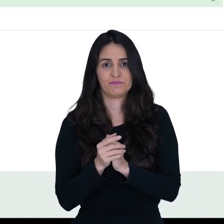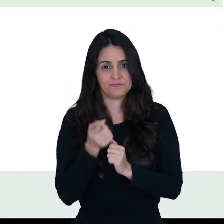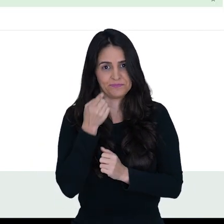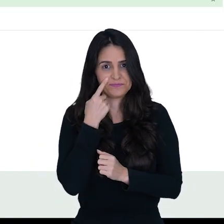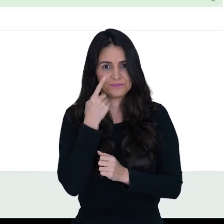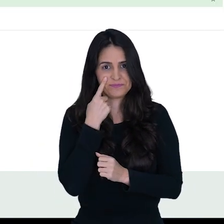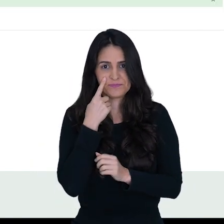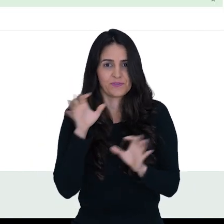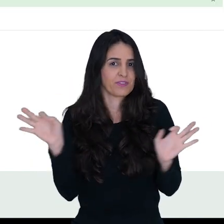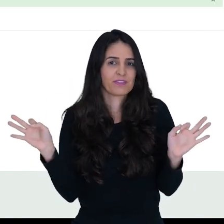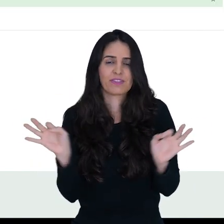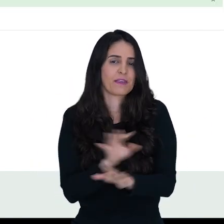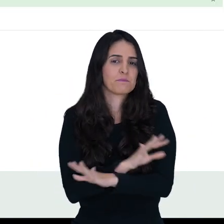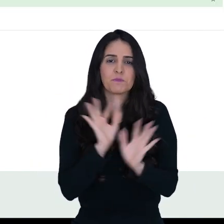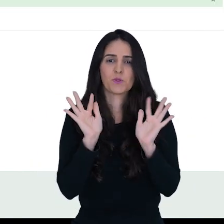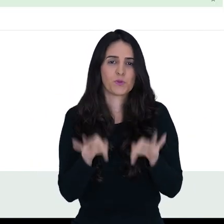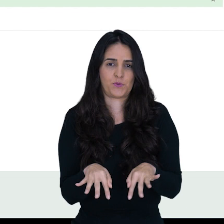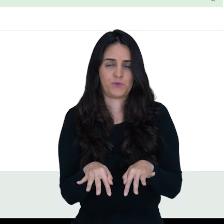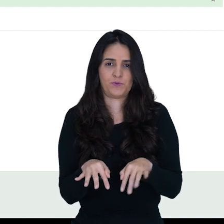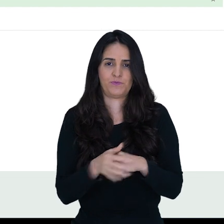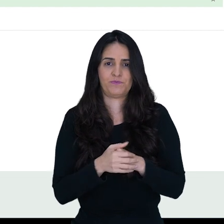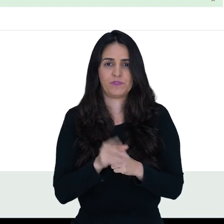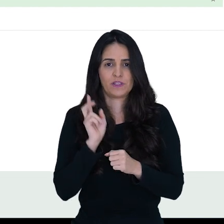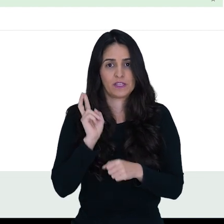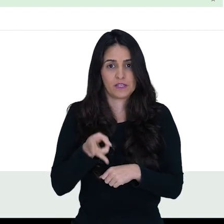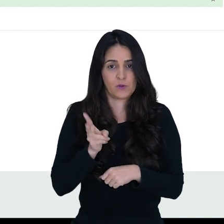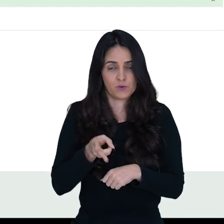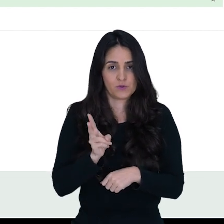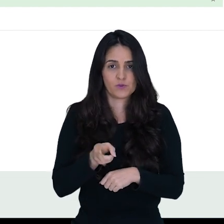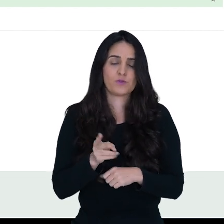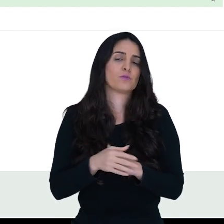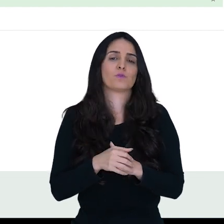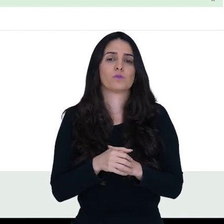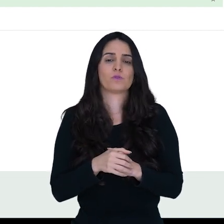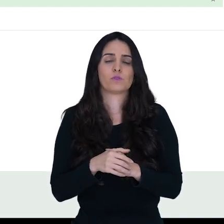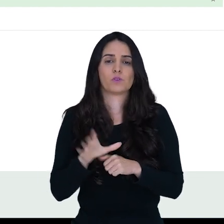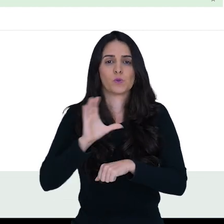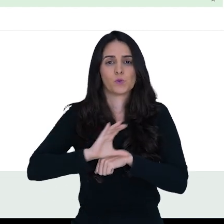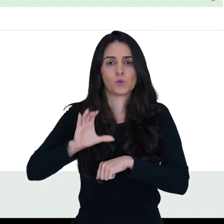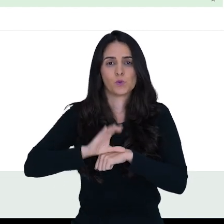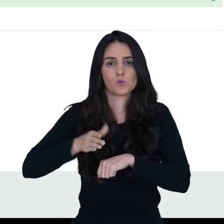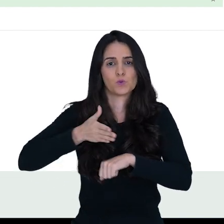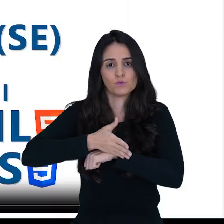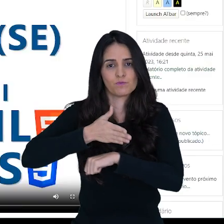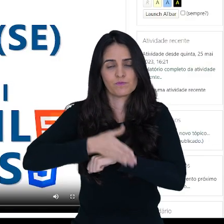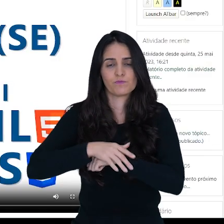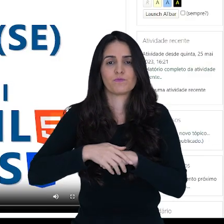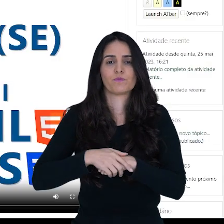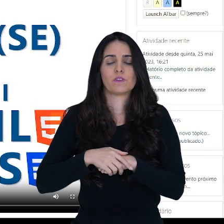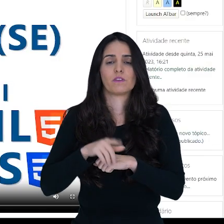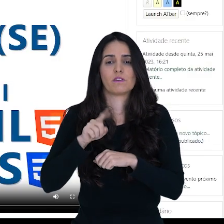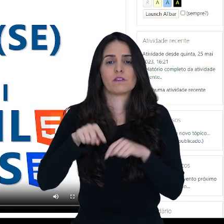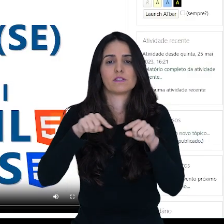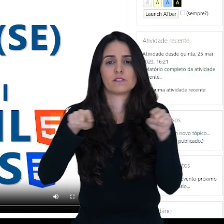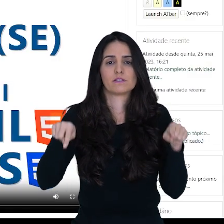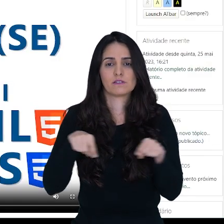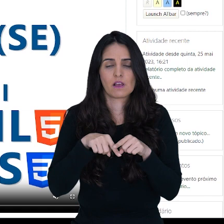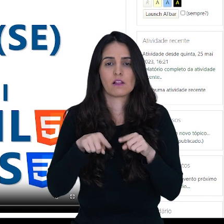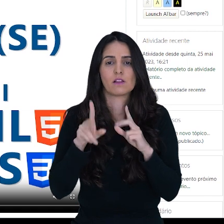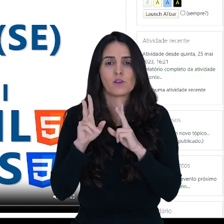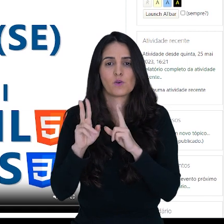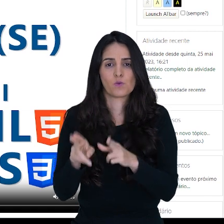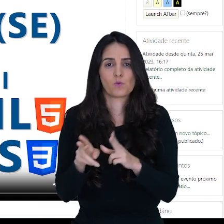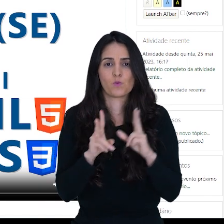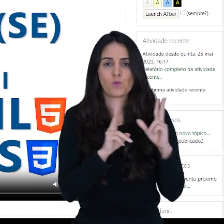agora a importação foi concluída Ou seja você clica em continuar aqui e entra no curso